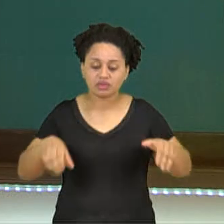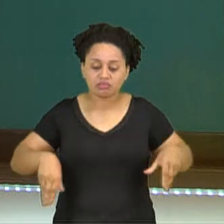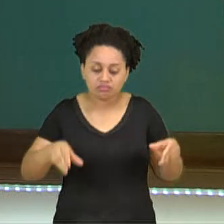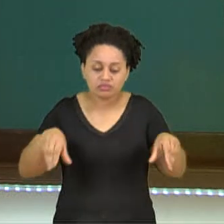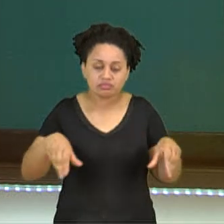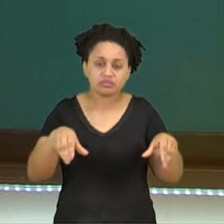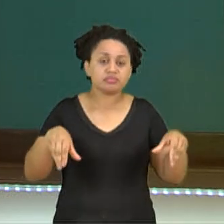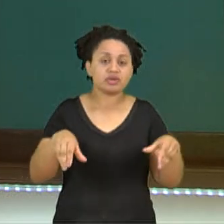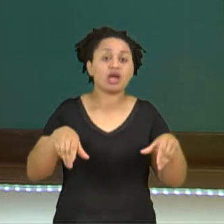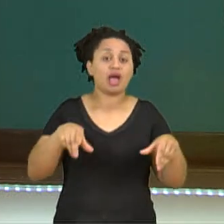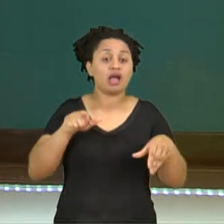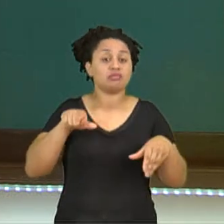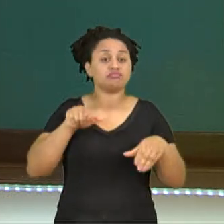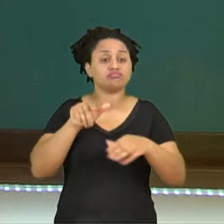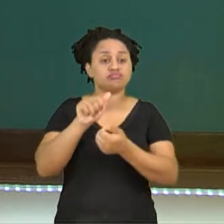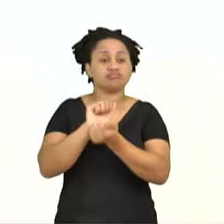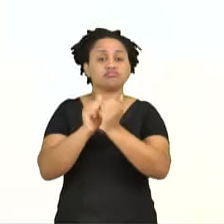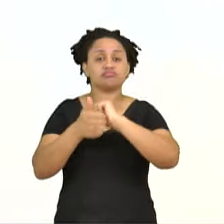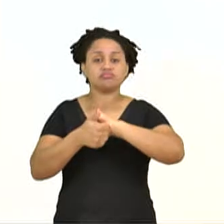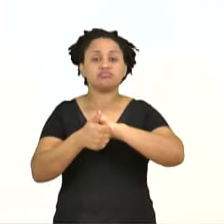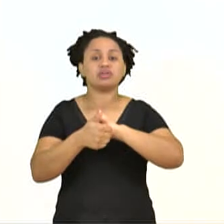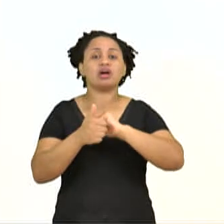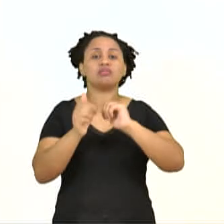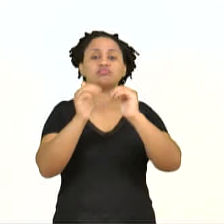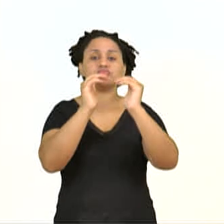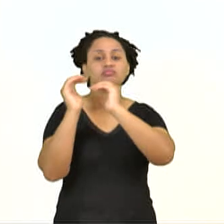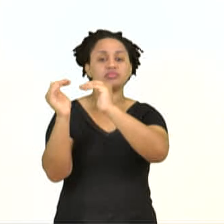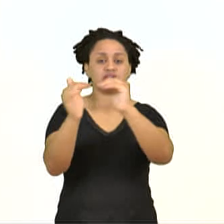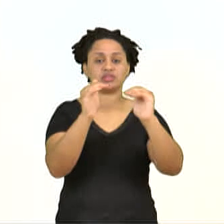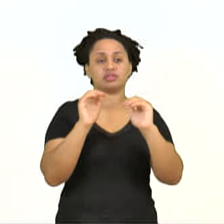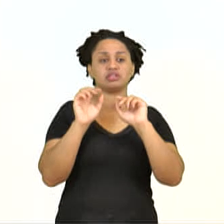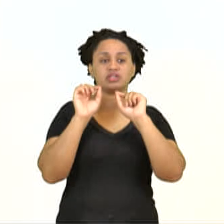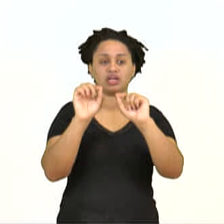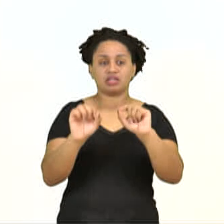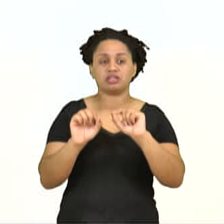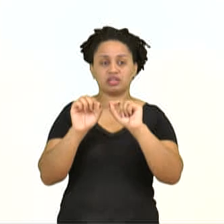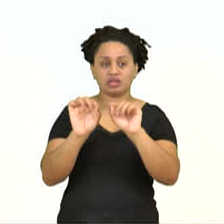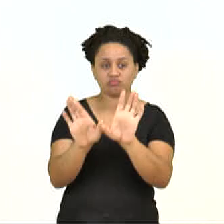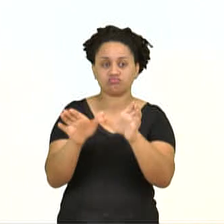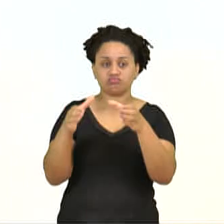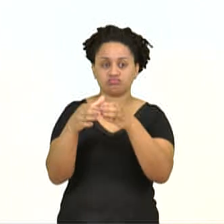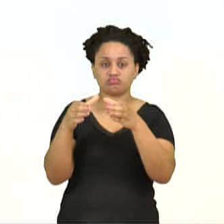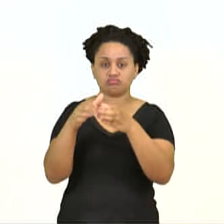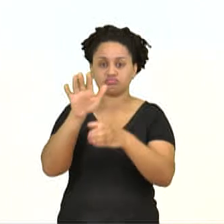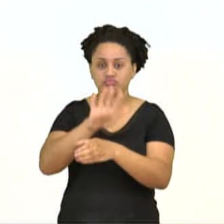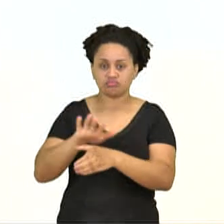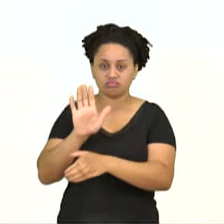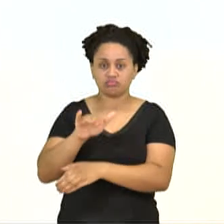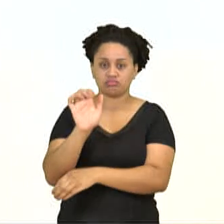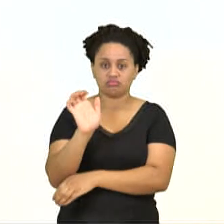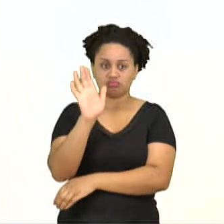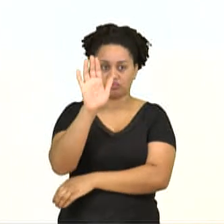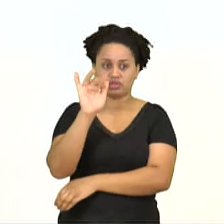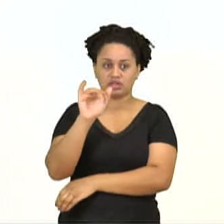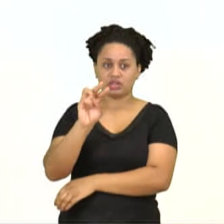utilizadas, são adaptadas e padronizadas pela Federação Internacional de Basquetebol em Cadeiras de